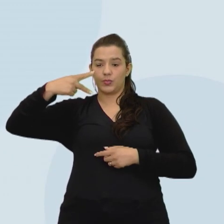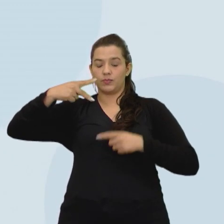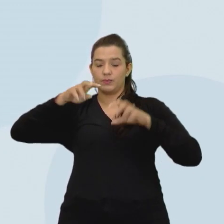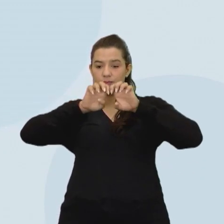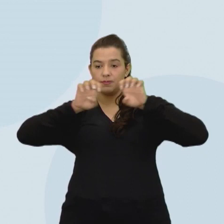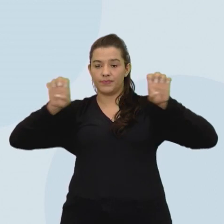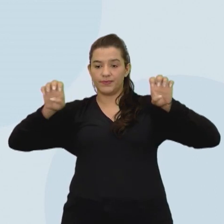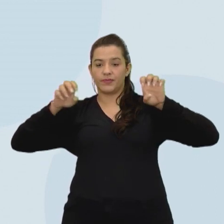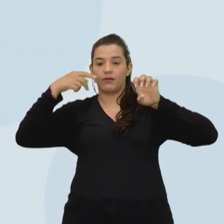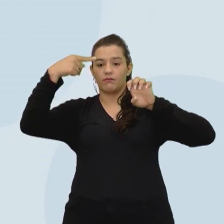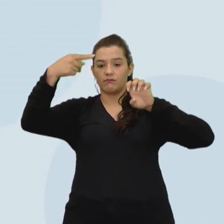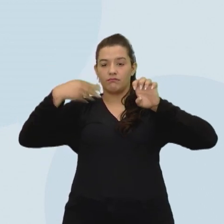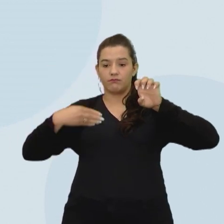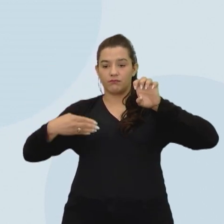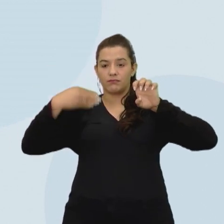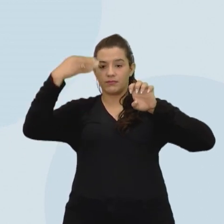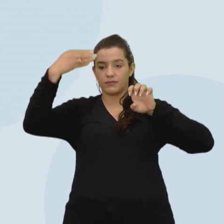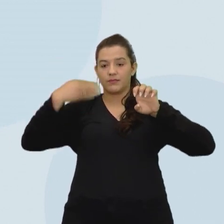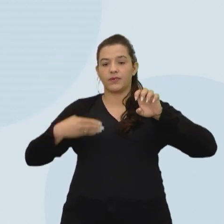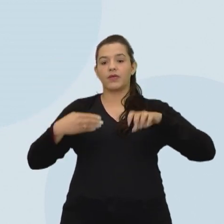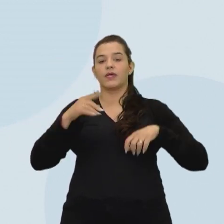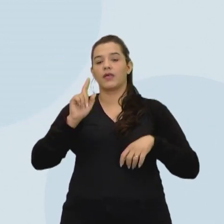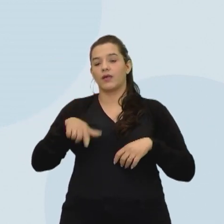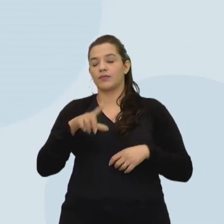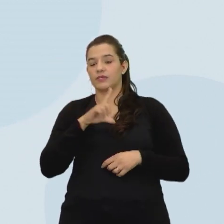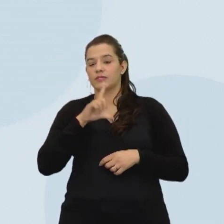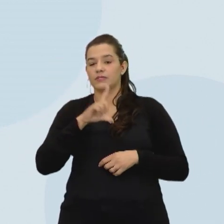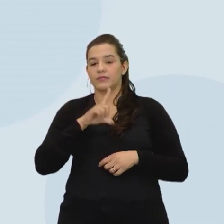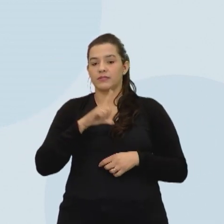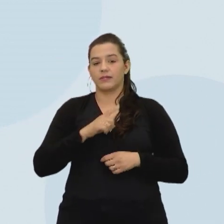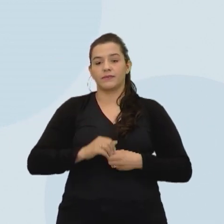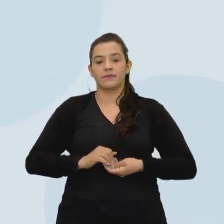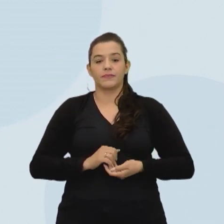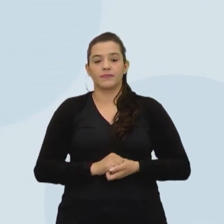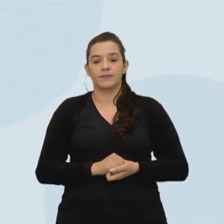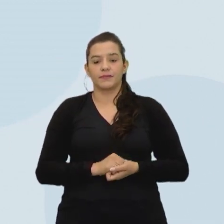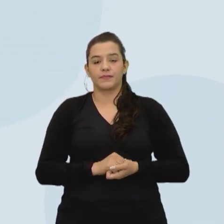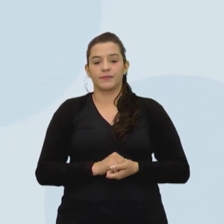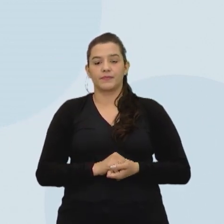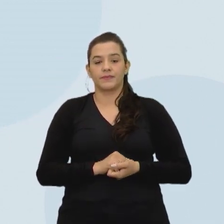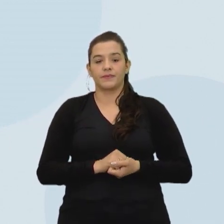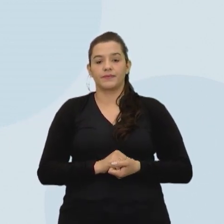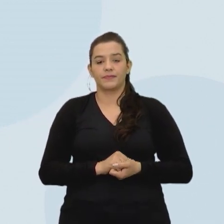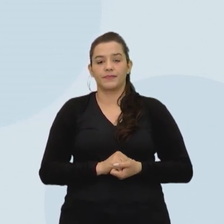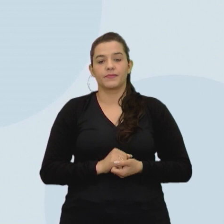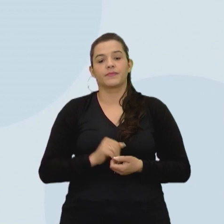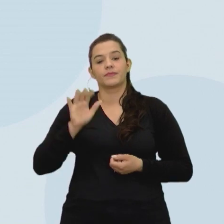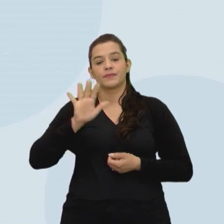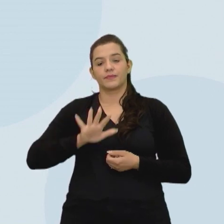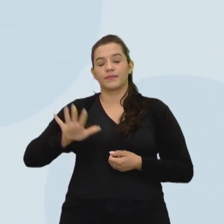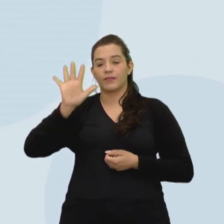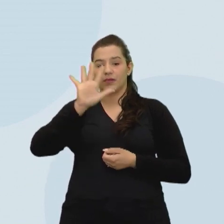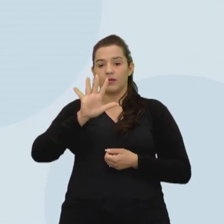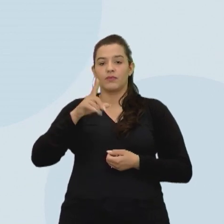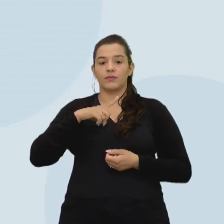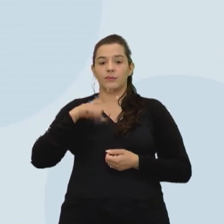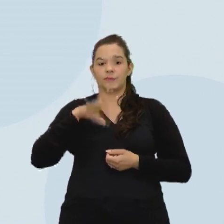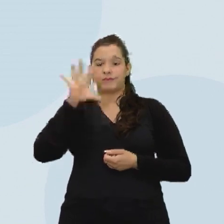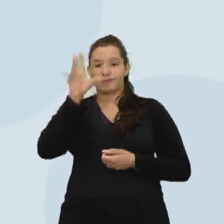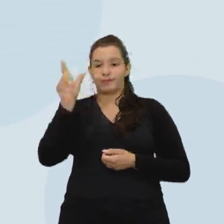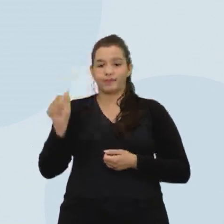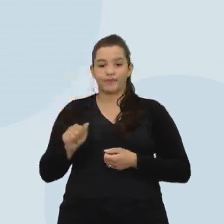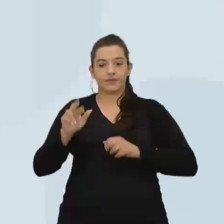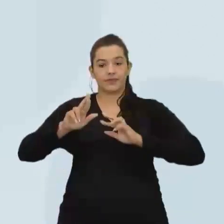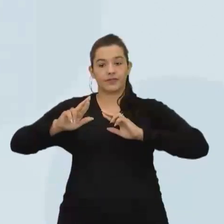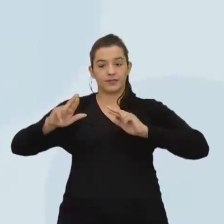bem semelhante no hemisfério norte o que se tem no hemisfério sul, né, dessa questão aí do continente africano.